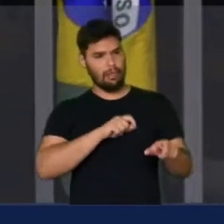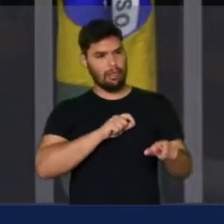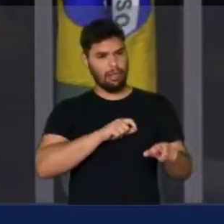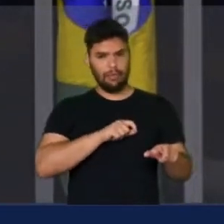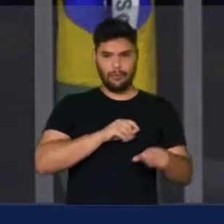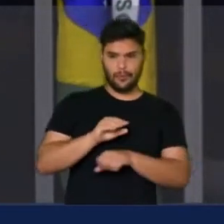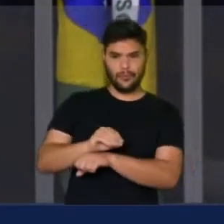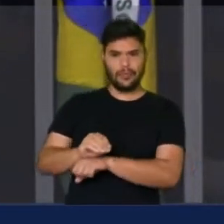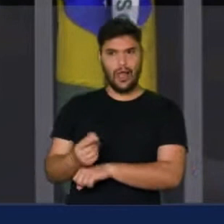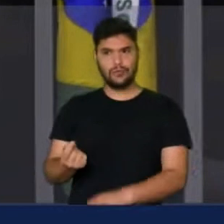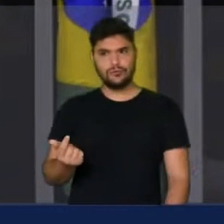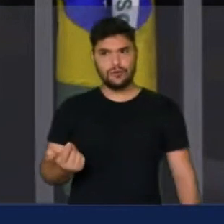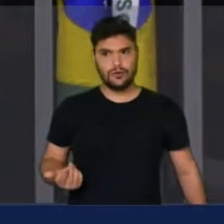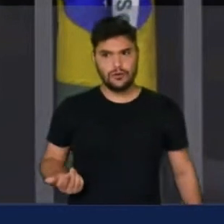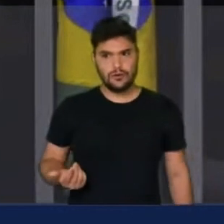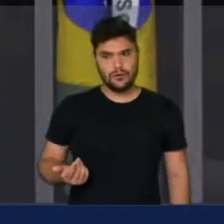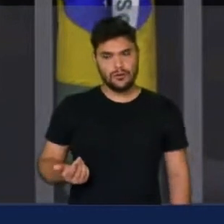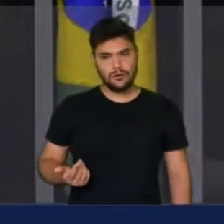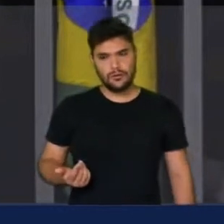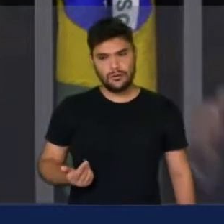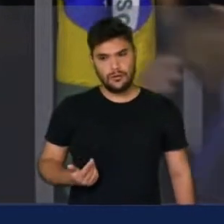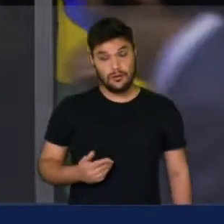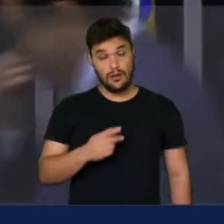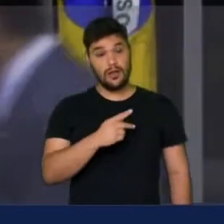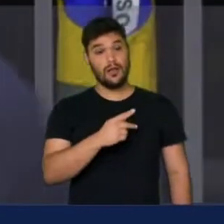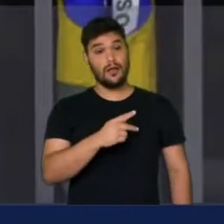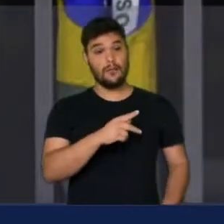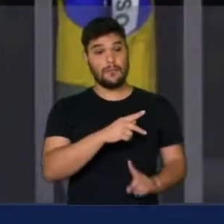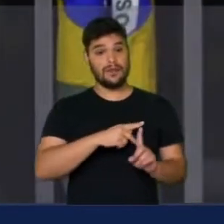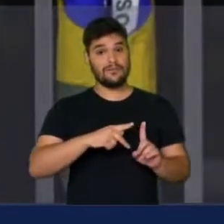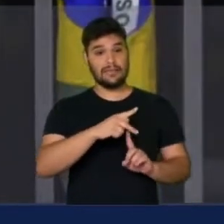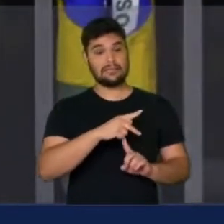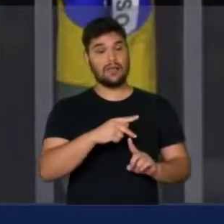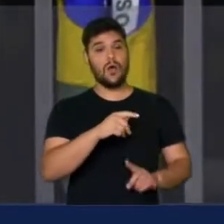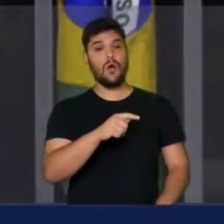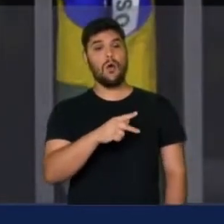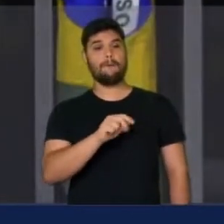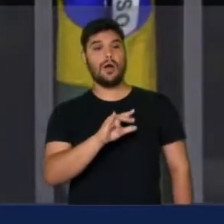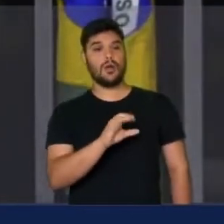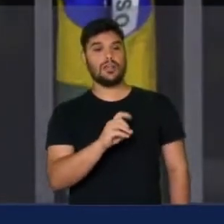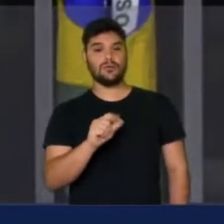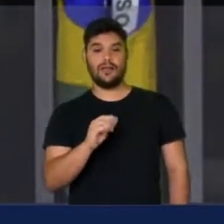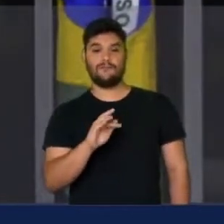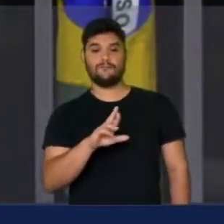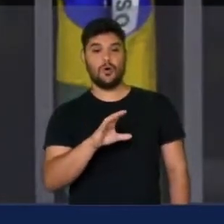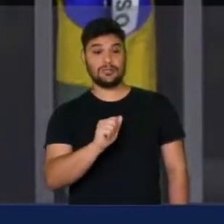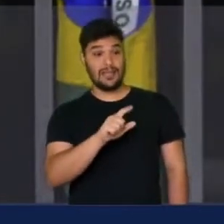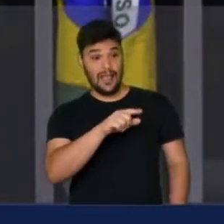galinheiro. Previdência Social, Paulinho da Força, líder sindical.